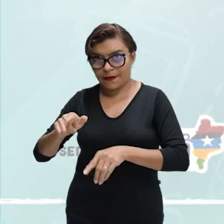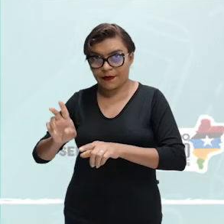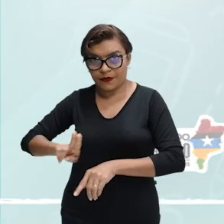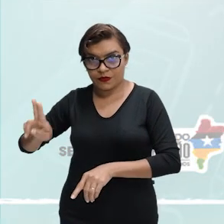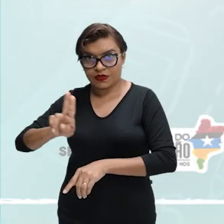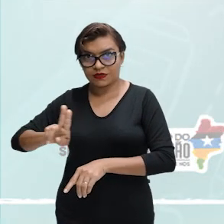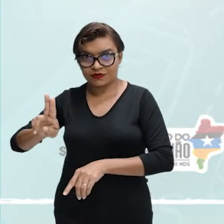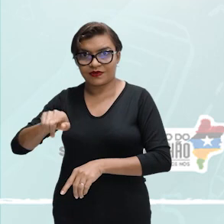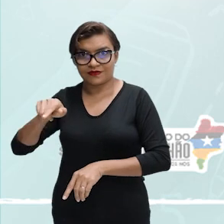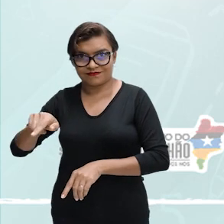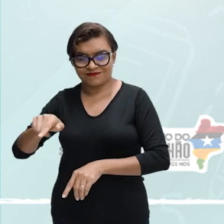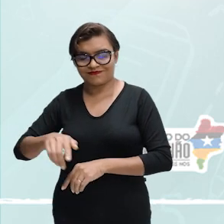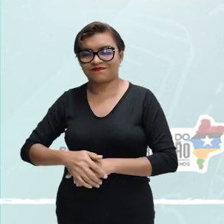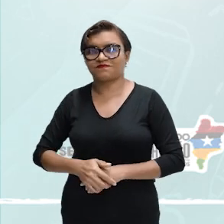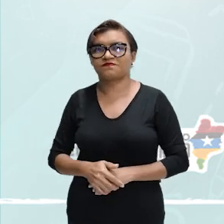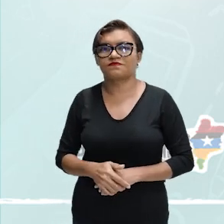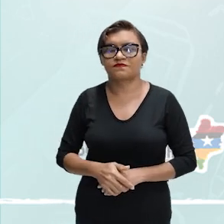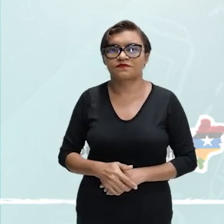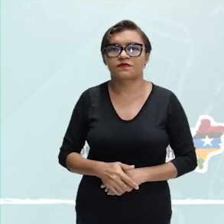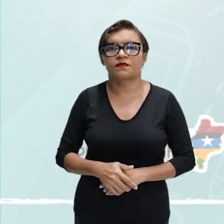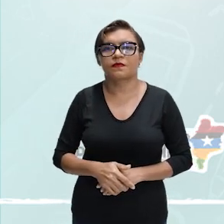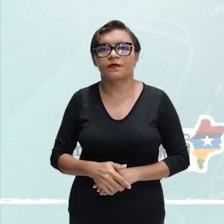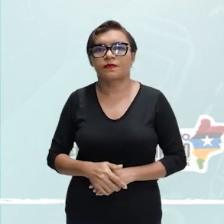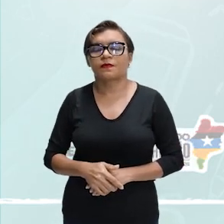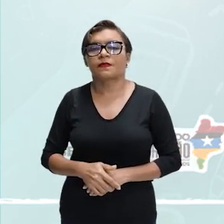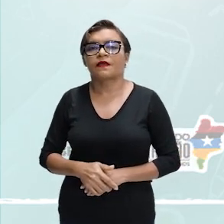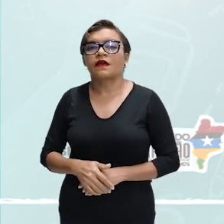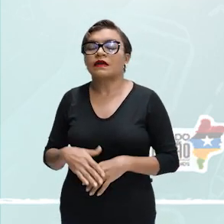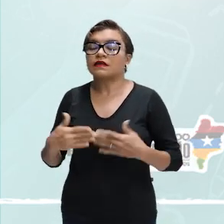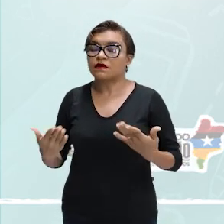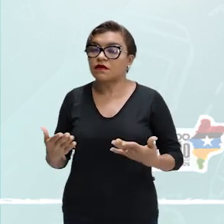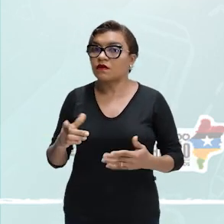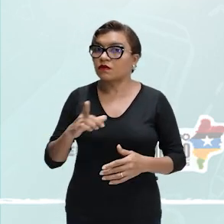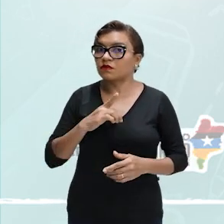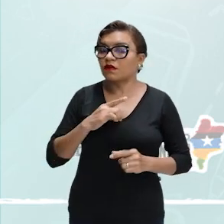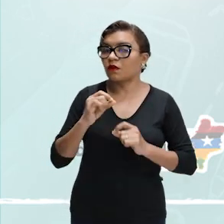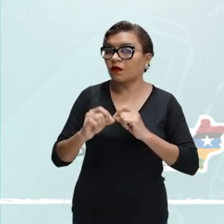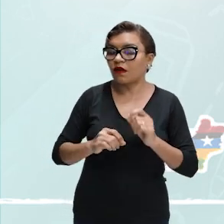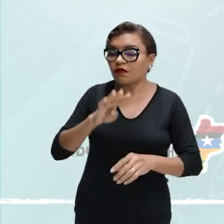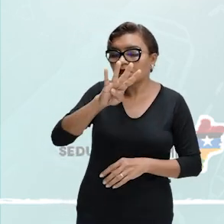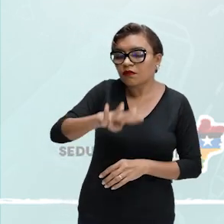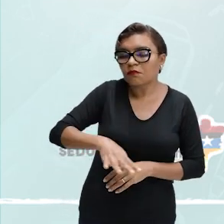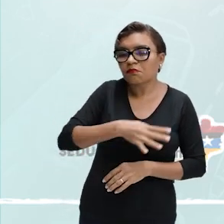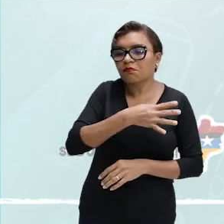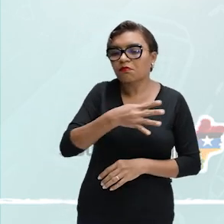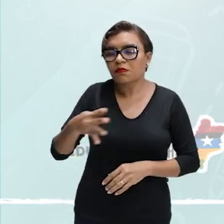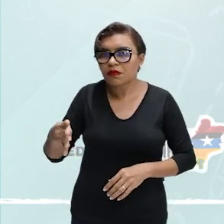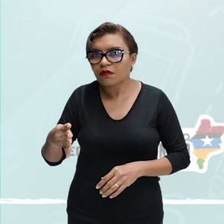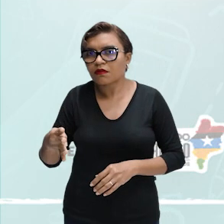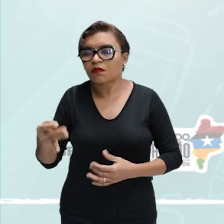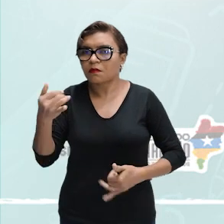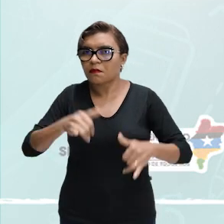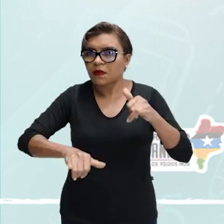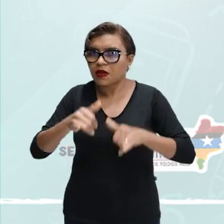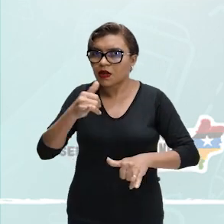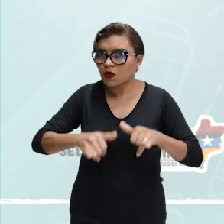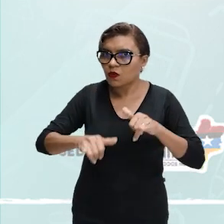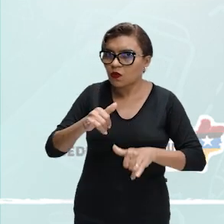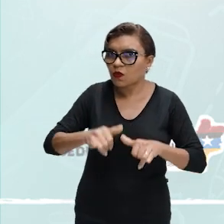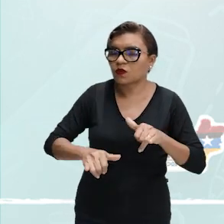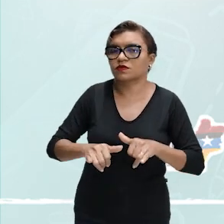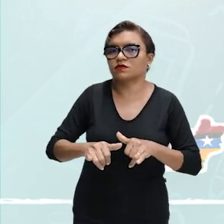esses semicondutores justamente aí nessa classe. Lembrando que para lá na tabela periódica, né, para lá desses semimetais,